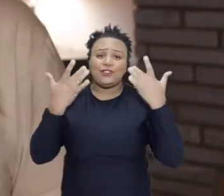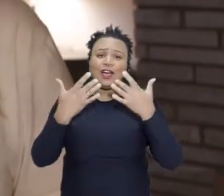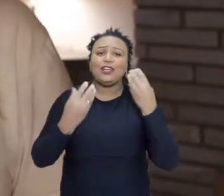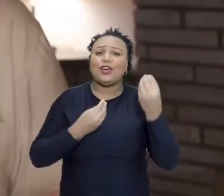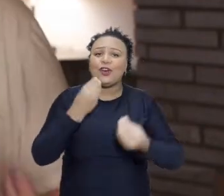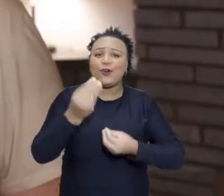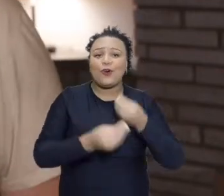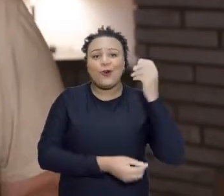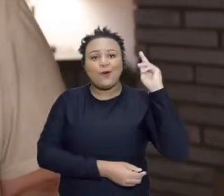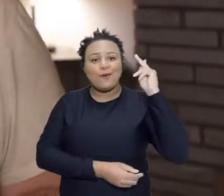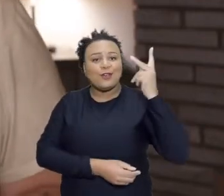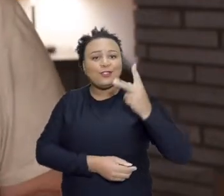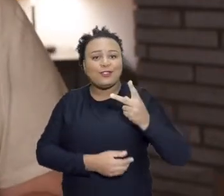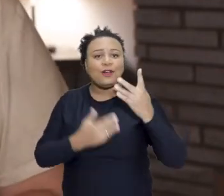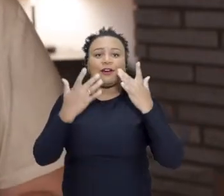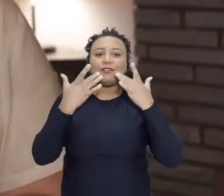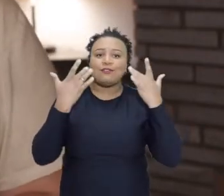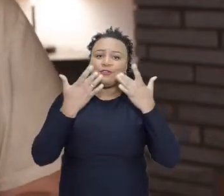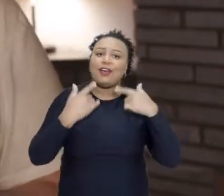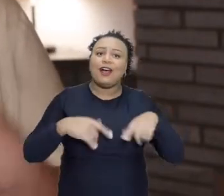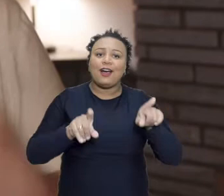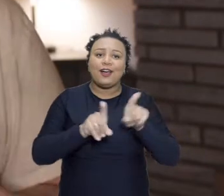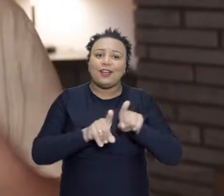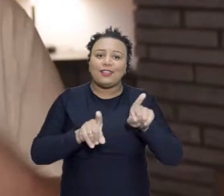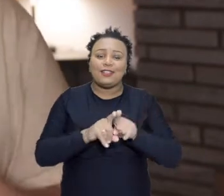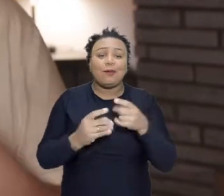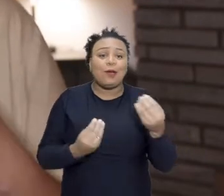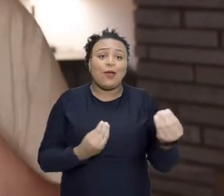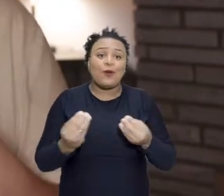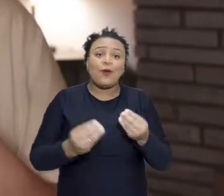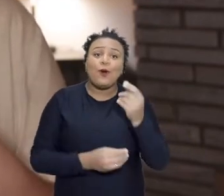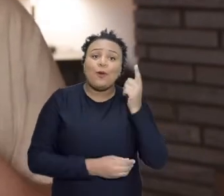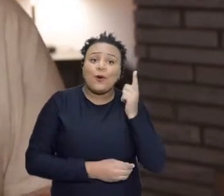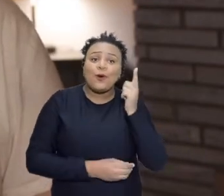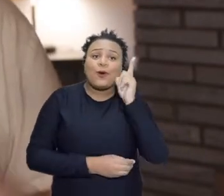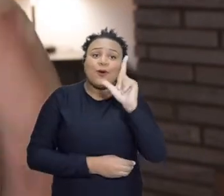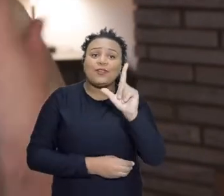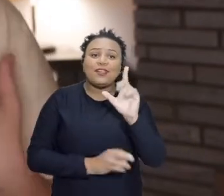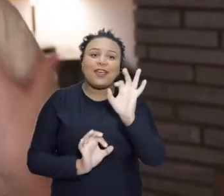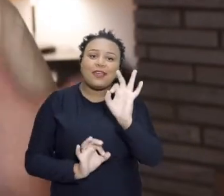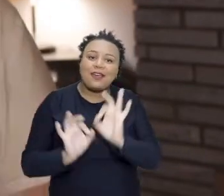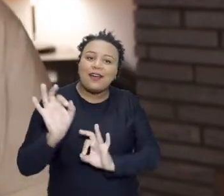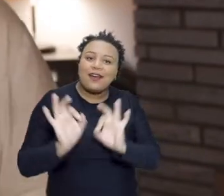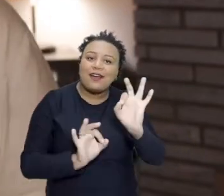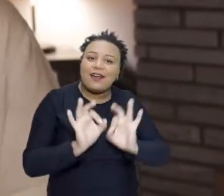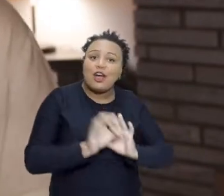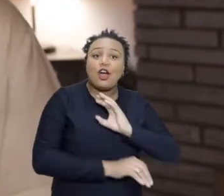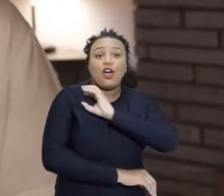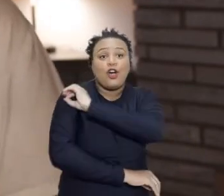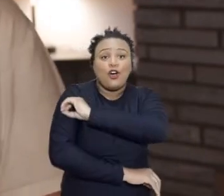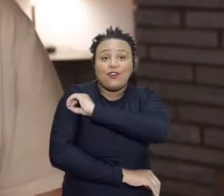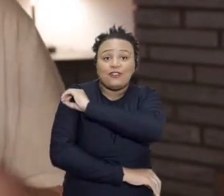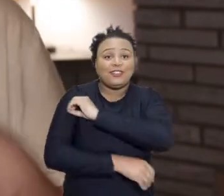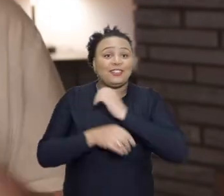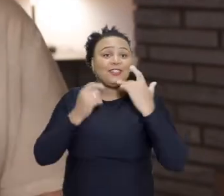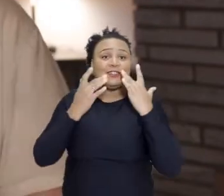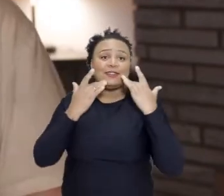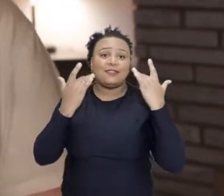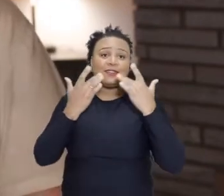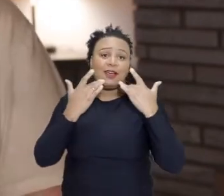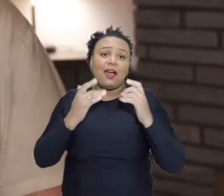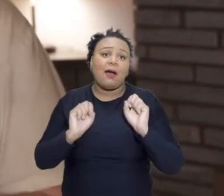do teatro e também de como você consegue planejar uma oficina de teatro,